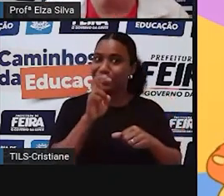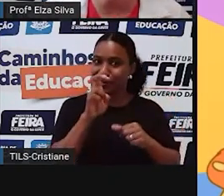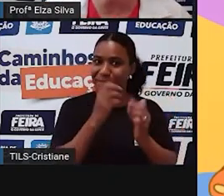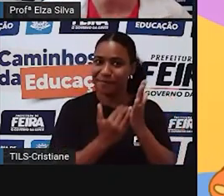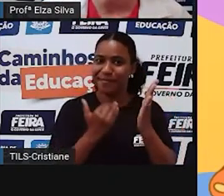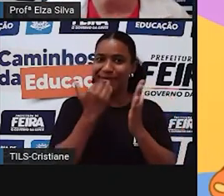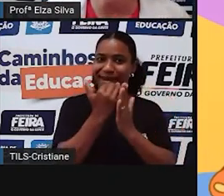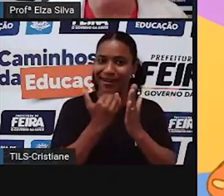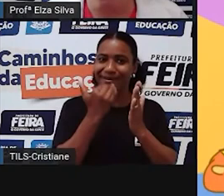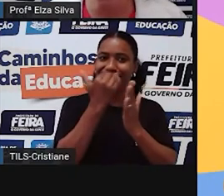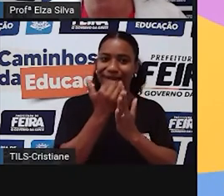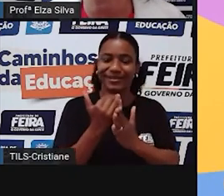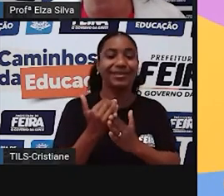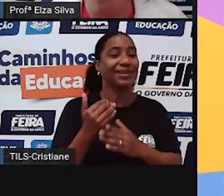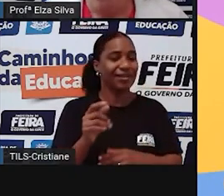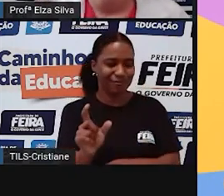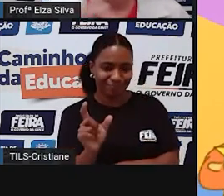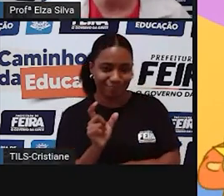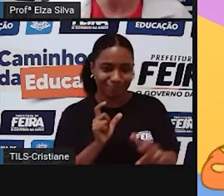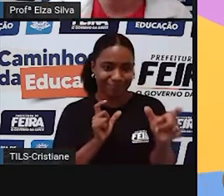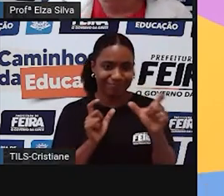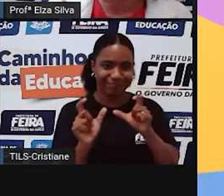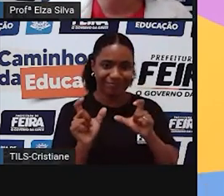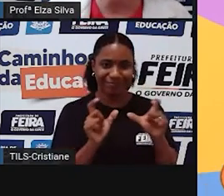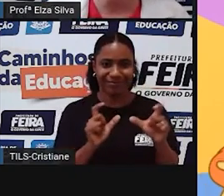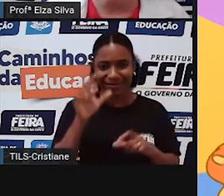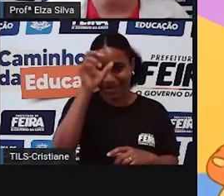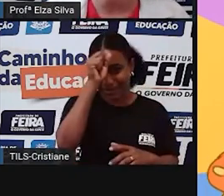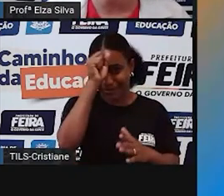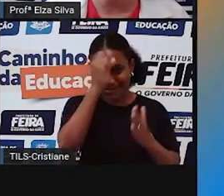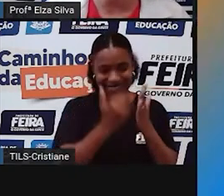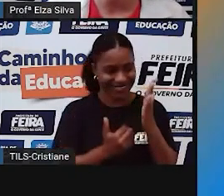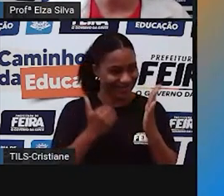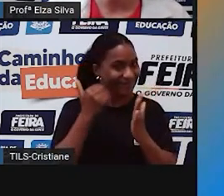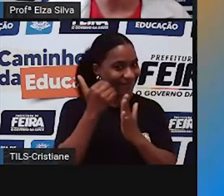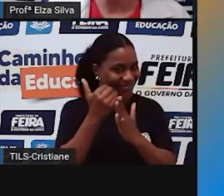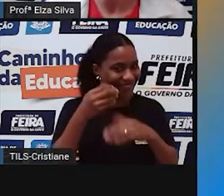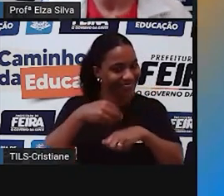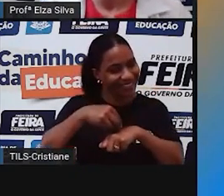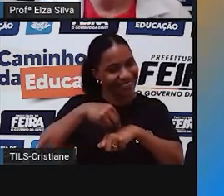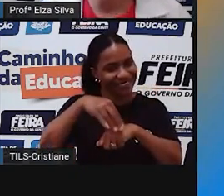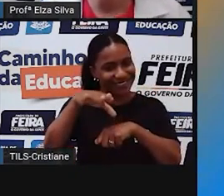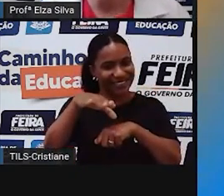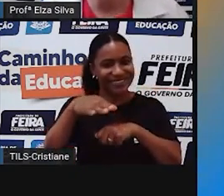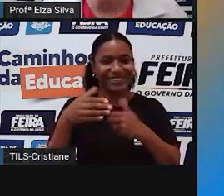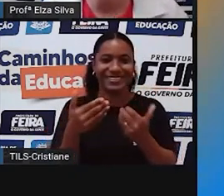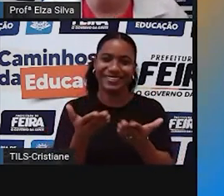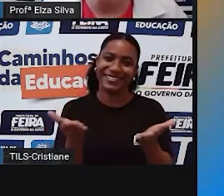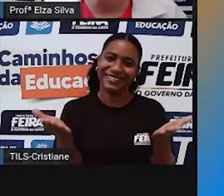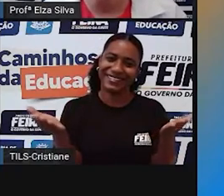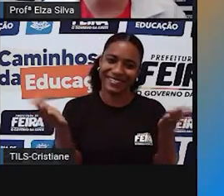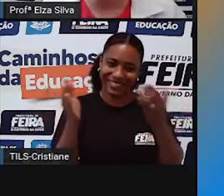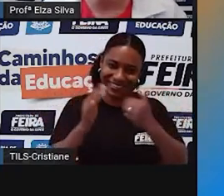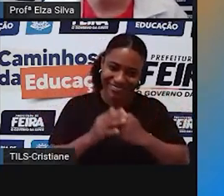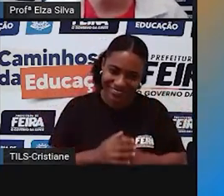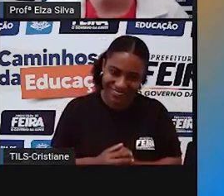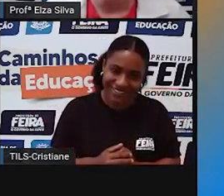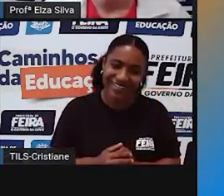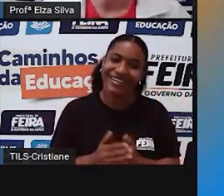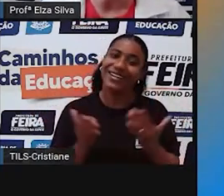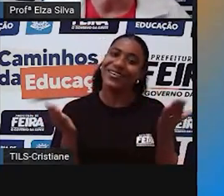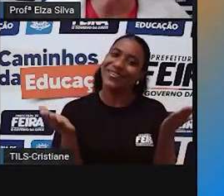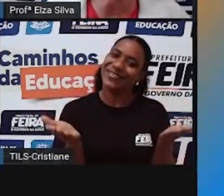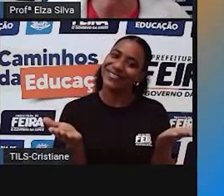fui ampliando o meu repertório. Fica essa dica aí para vocês, ok? E foi isso, gente, que eu vim fazer aqui